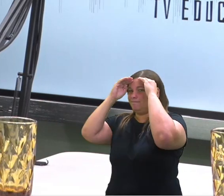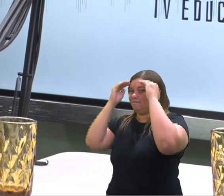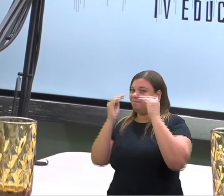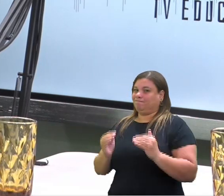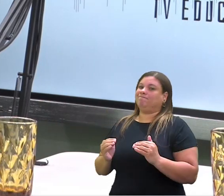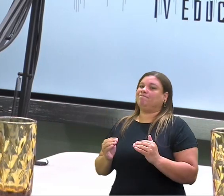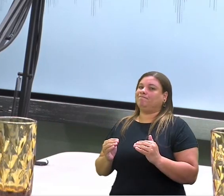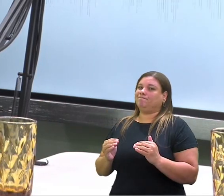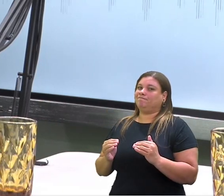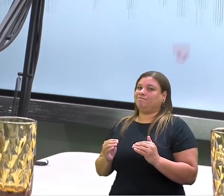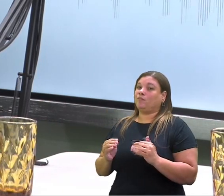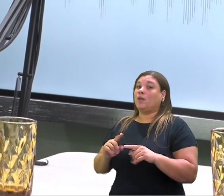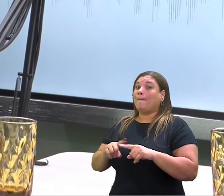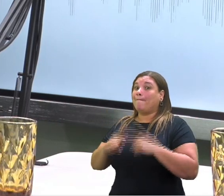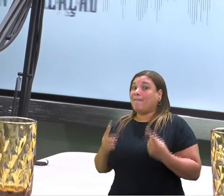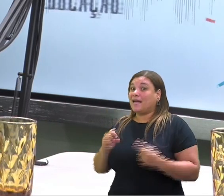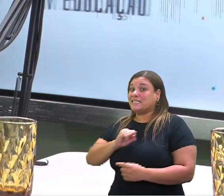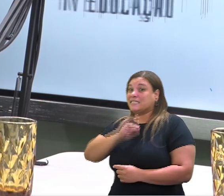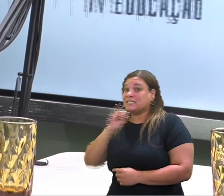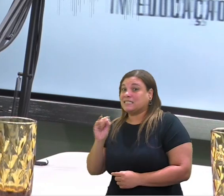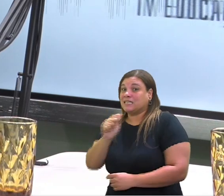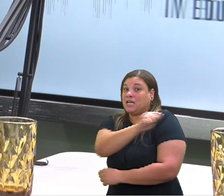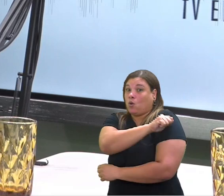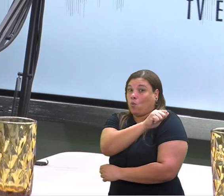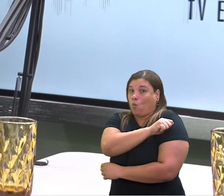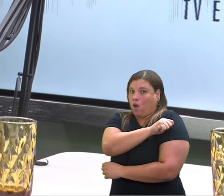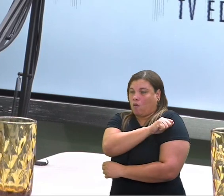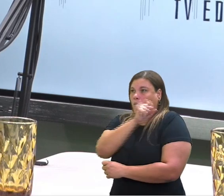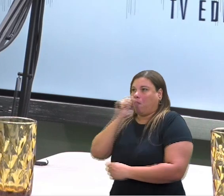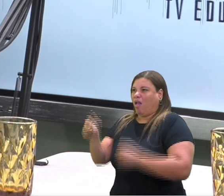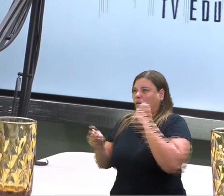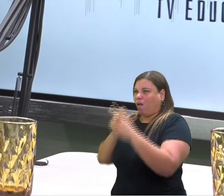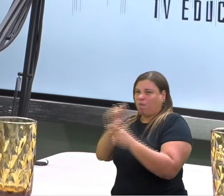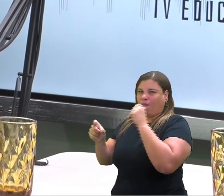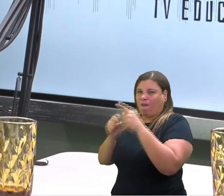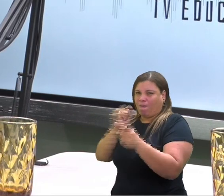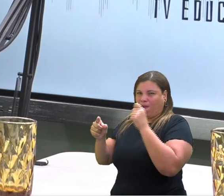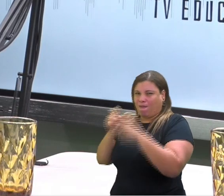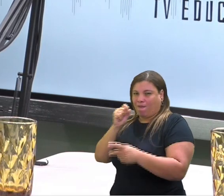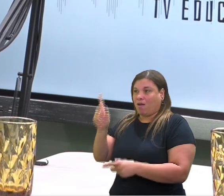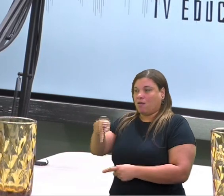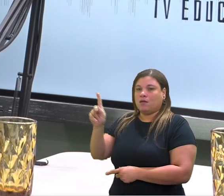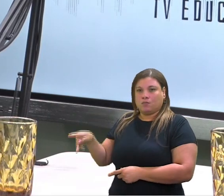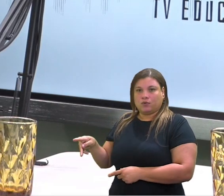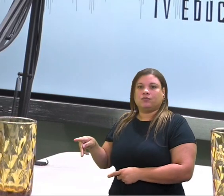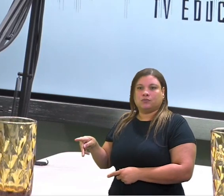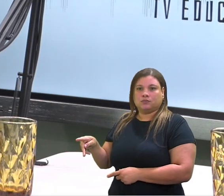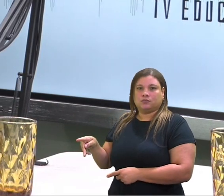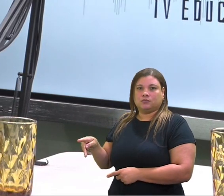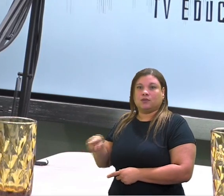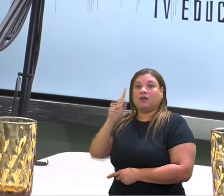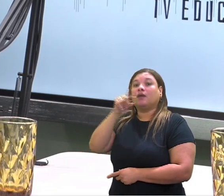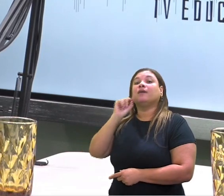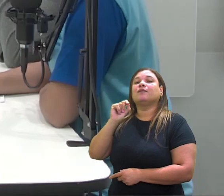estou desacatando. Palavras de baixo calão. Sim, que eu estou ofendendo aquele professor. Aí eu estou desacatando. Quem você pensa que é seu